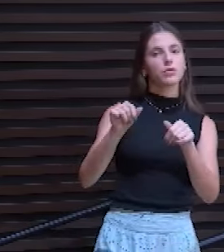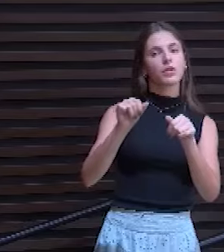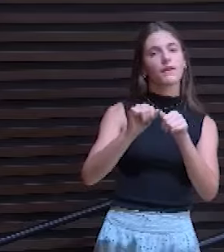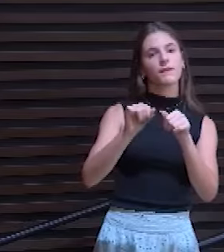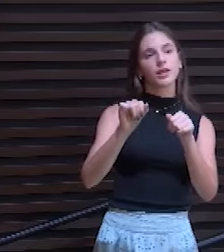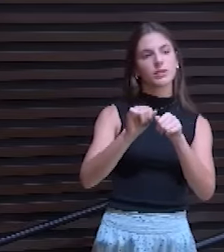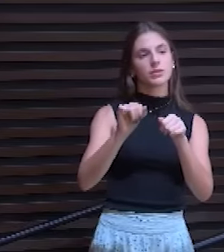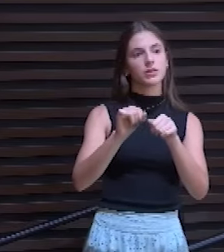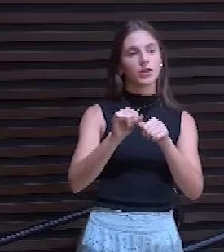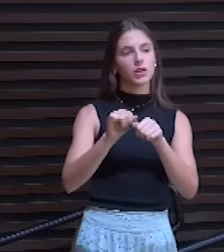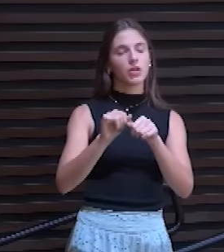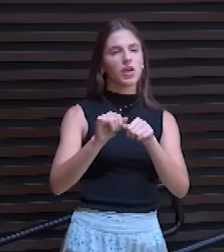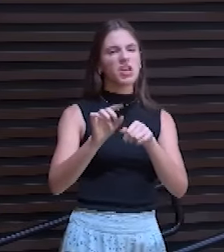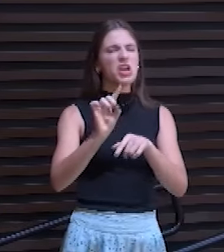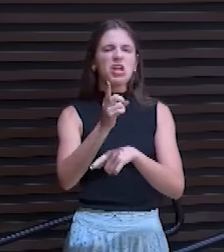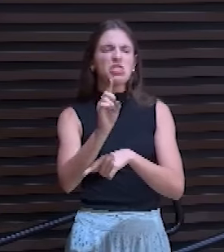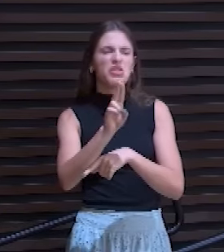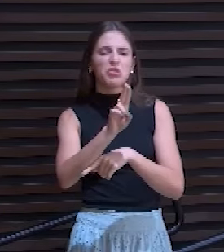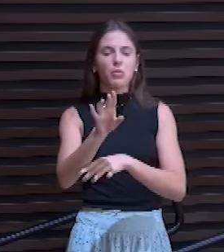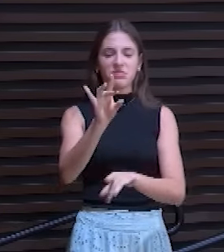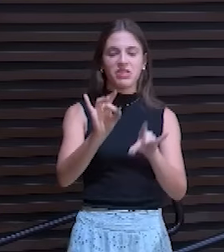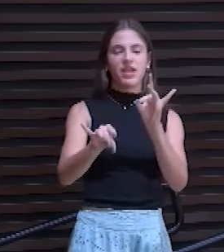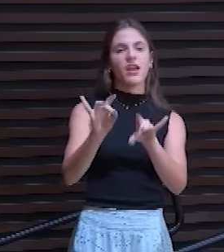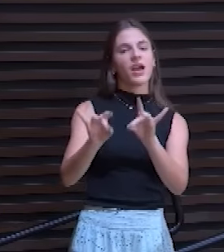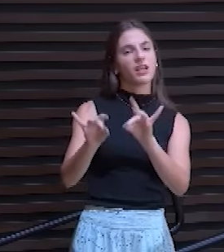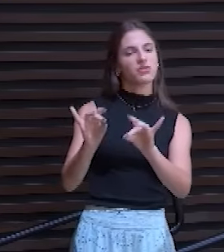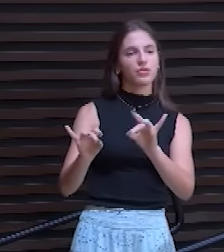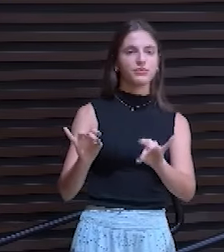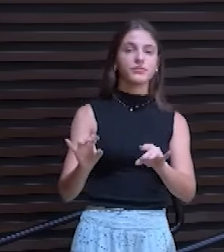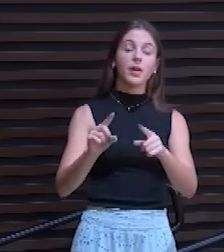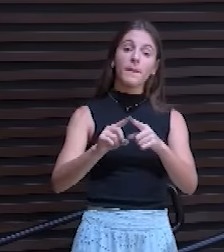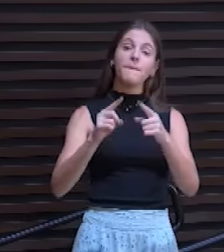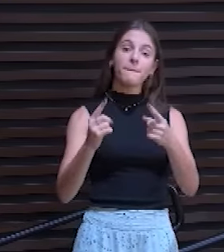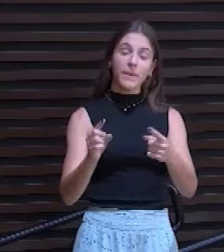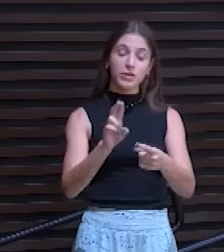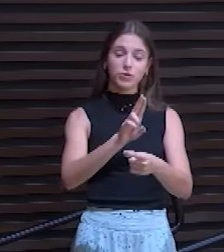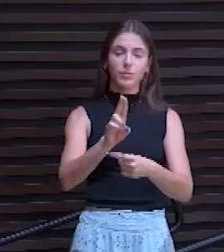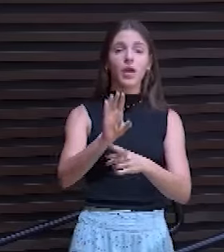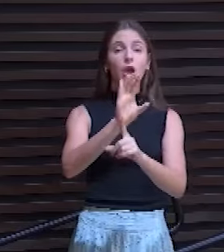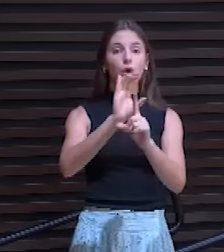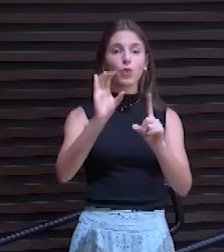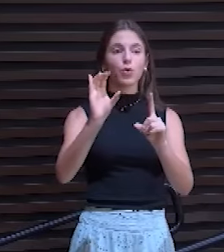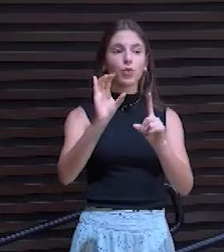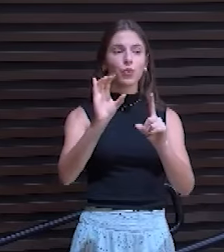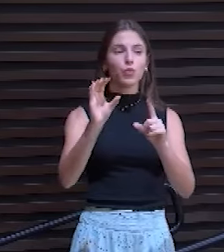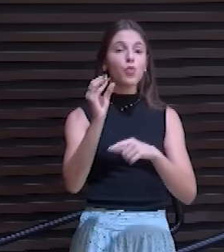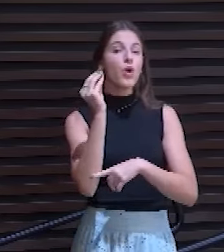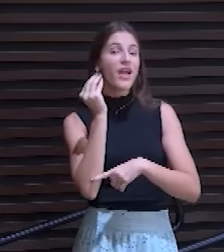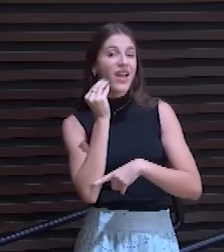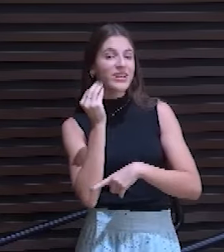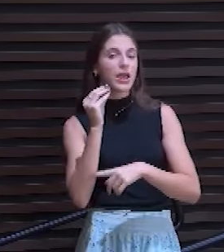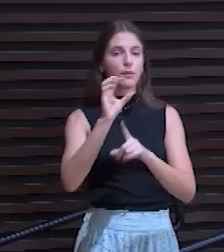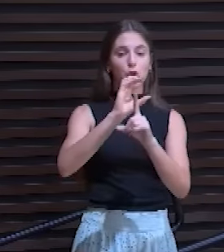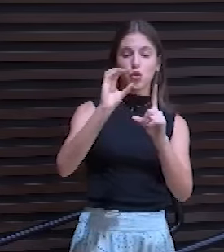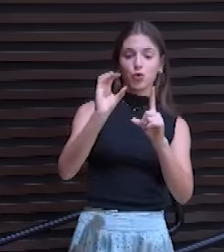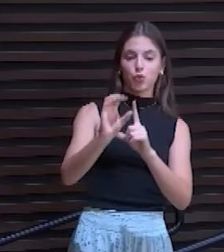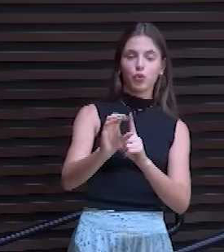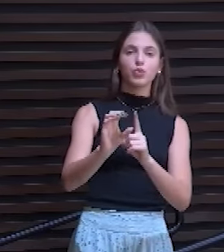não vou chamar isso de teatro, porque isso não é um teatro, mas é um culto. E eu gosto